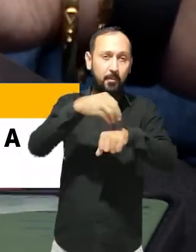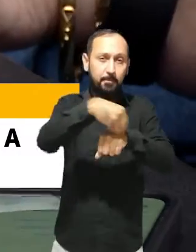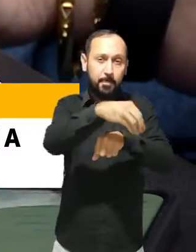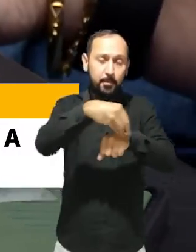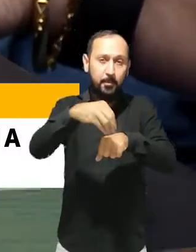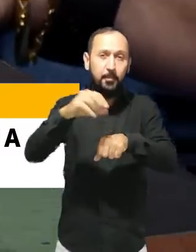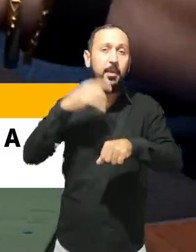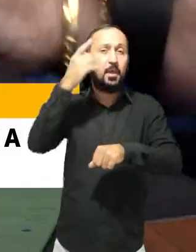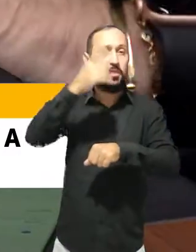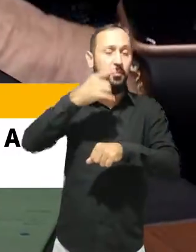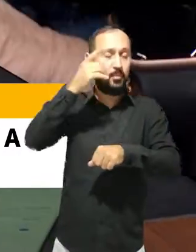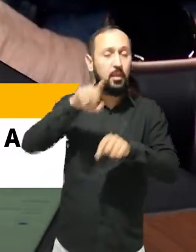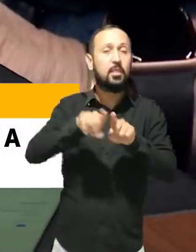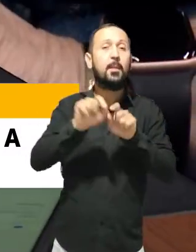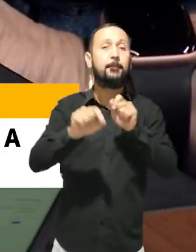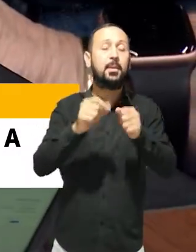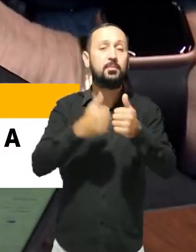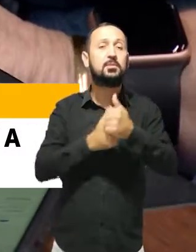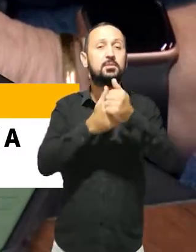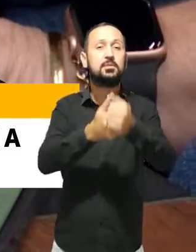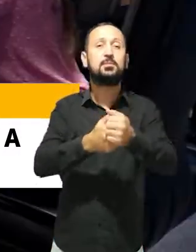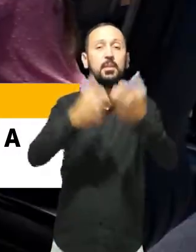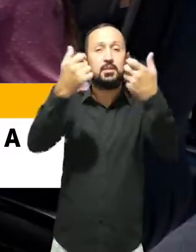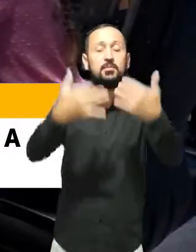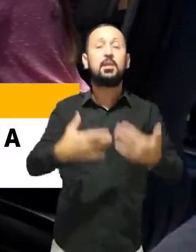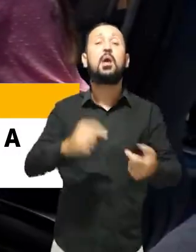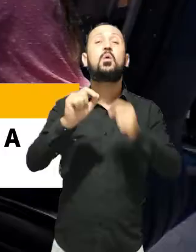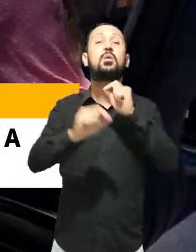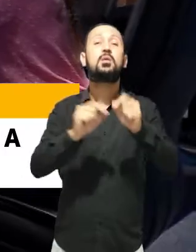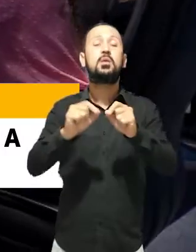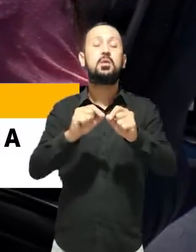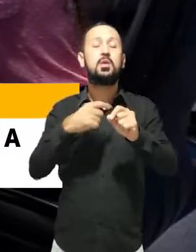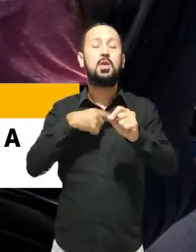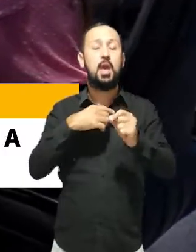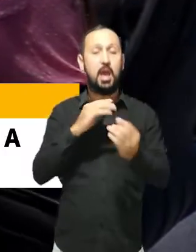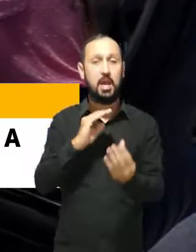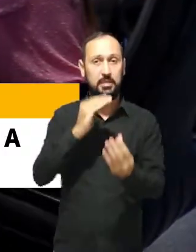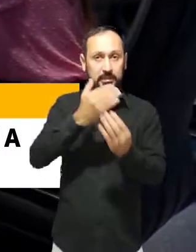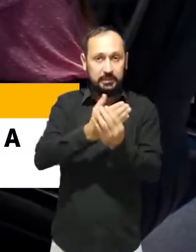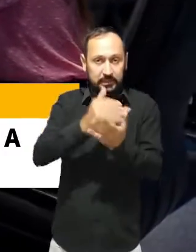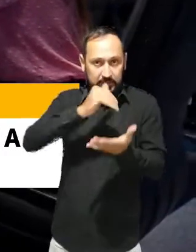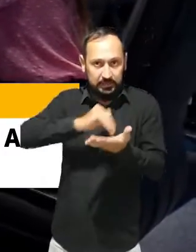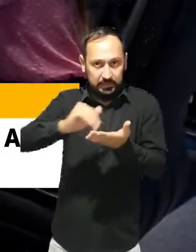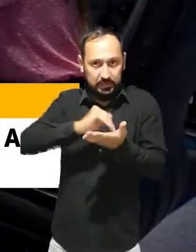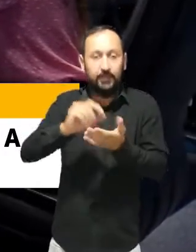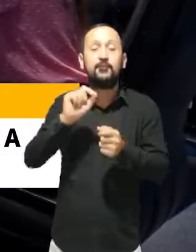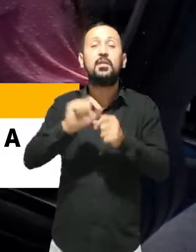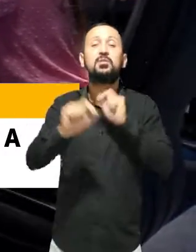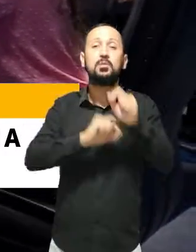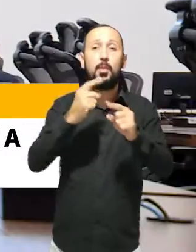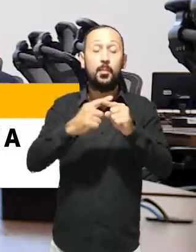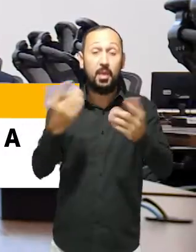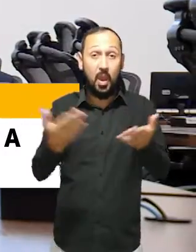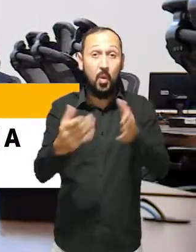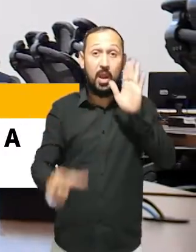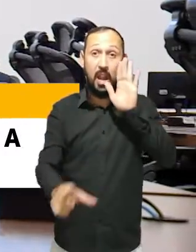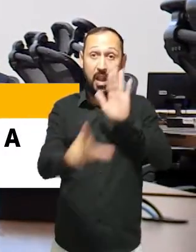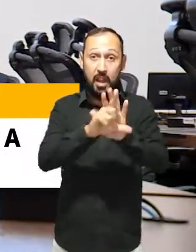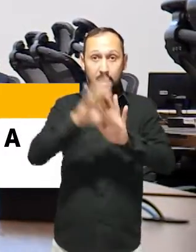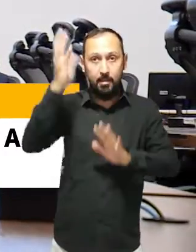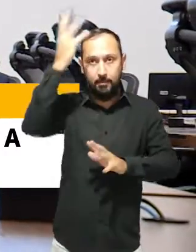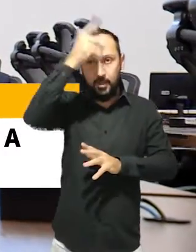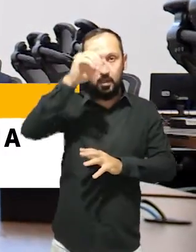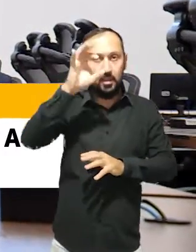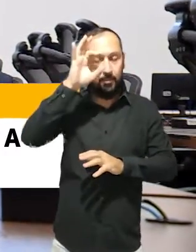repassasse a deputados e assessores um Panorama das ações desenvolvidas pela pasta uma vez que em 2021